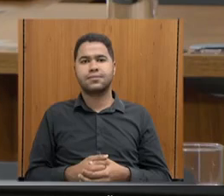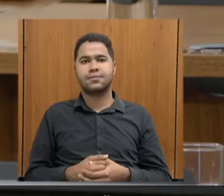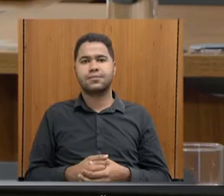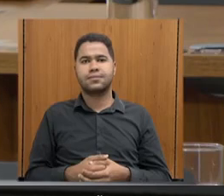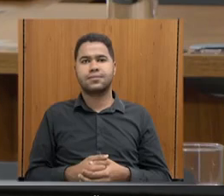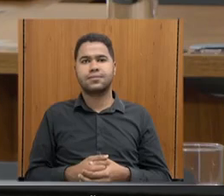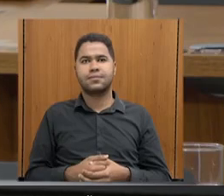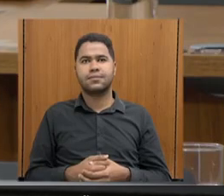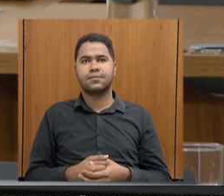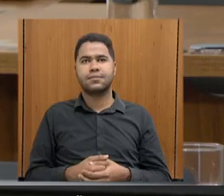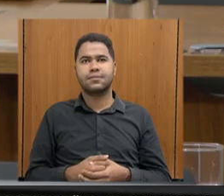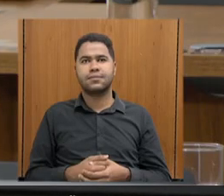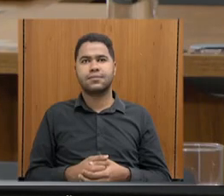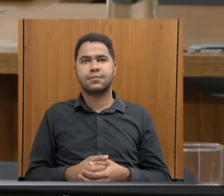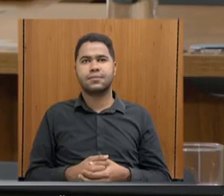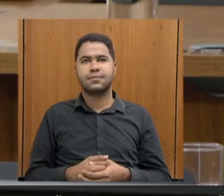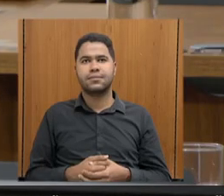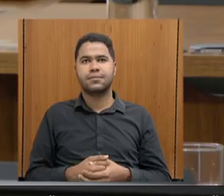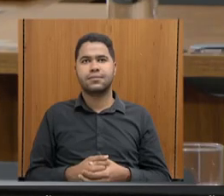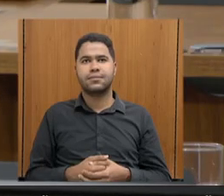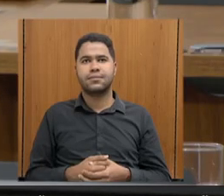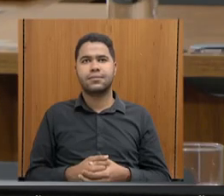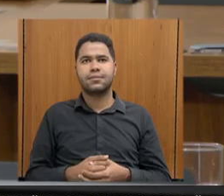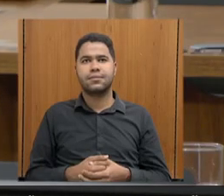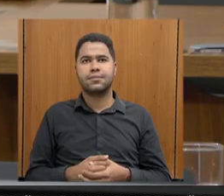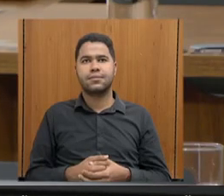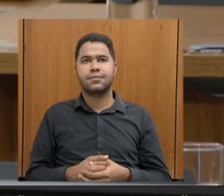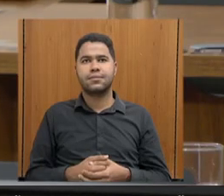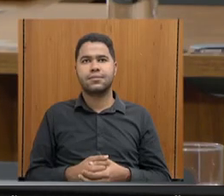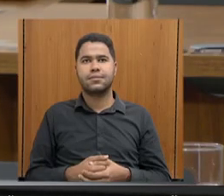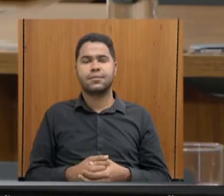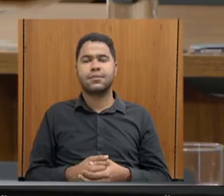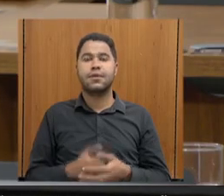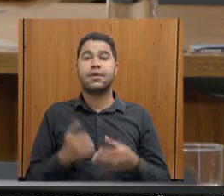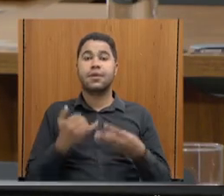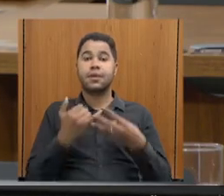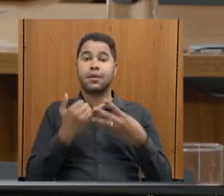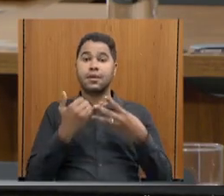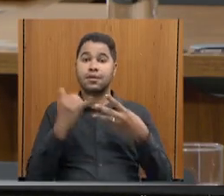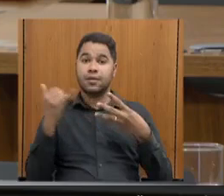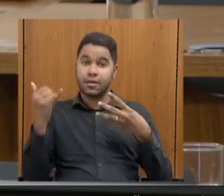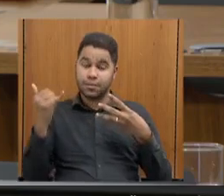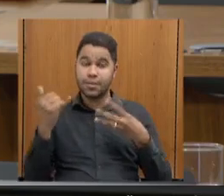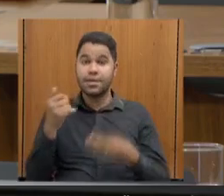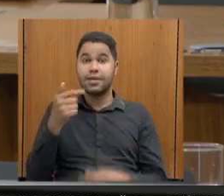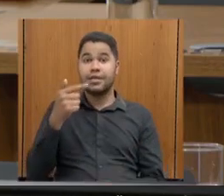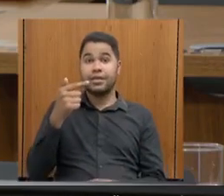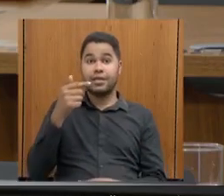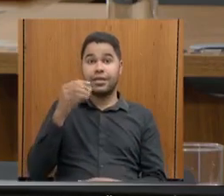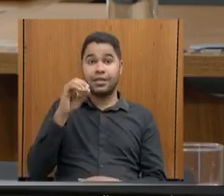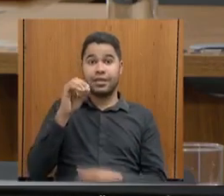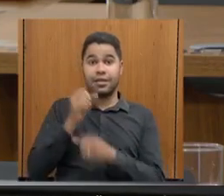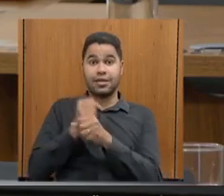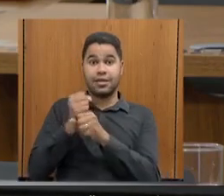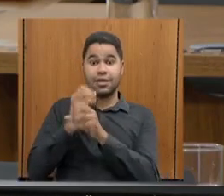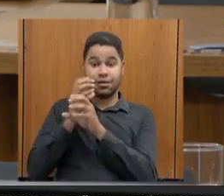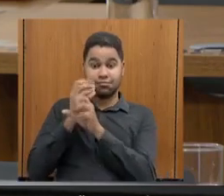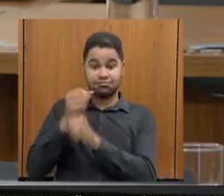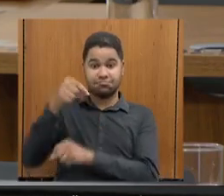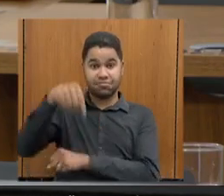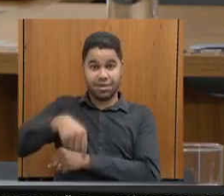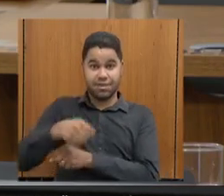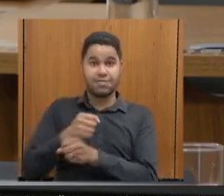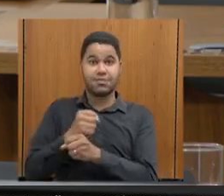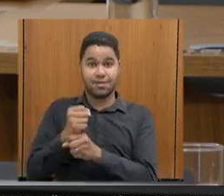pode mandar aí já onde eu vô a Cemig está fazendo 70 anos esse ano né